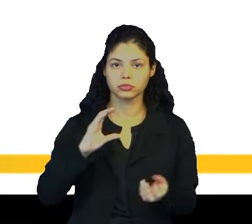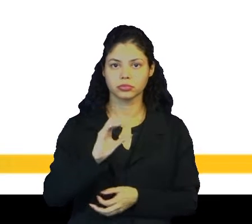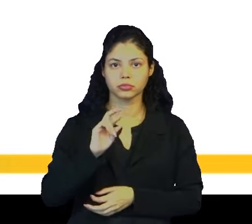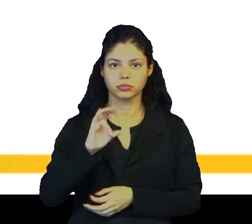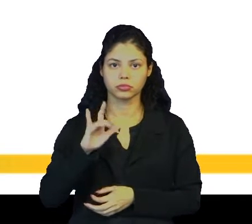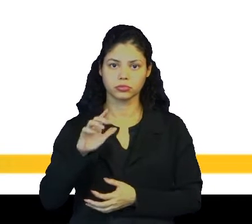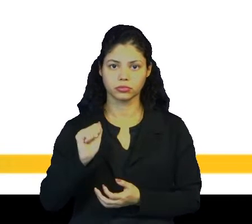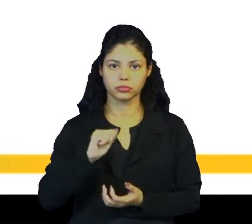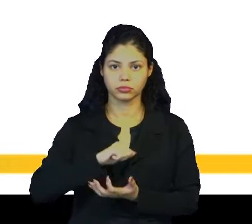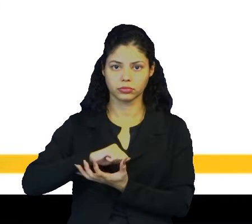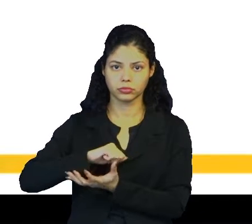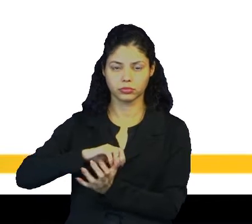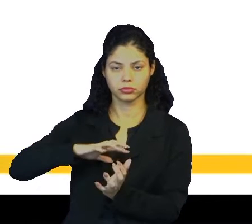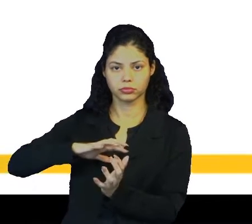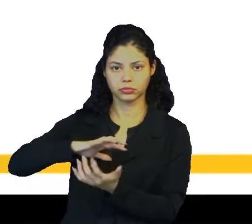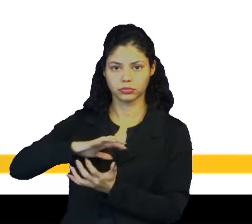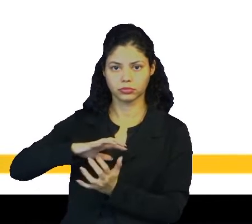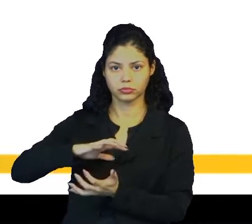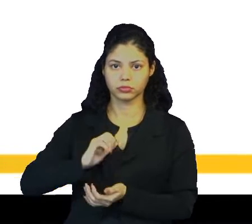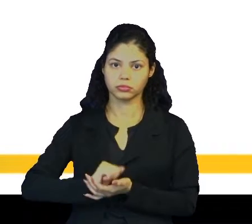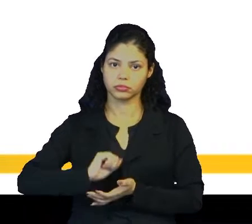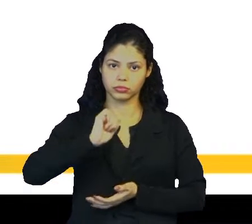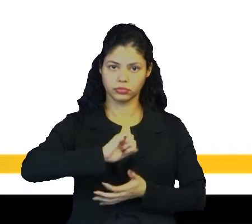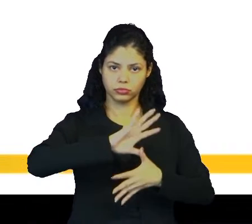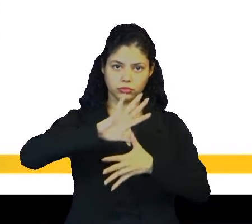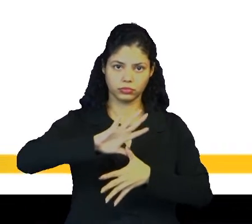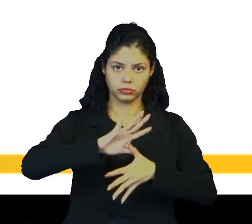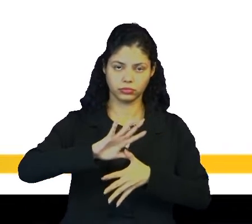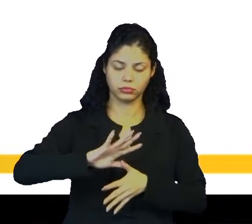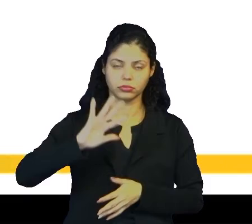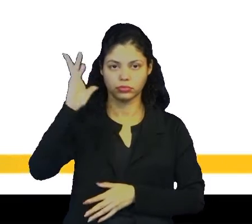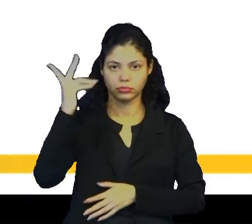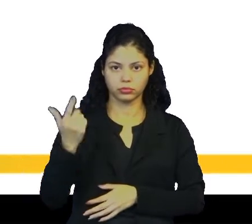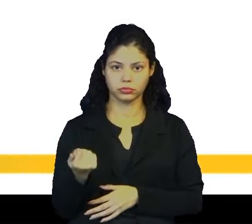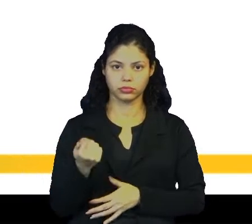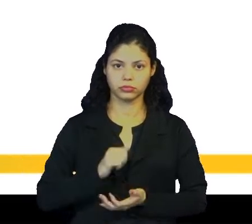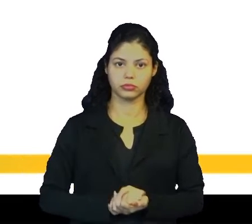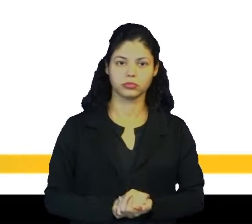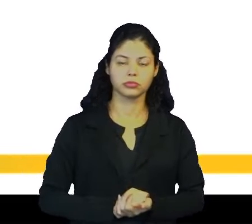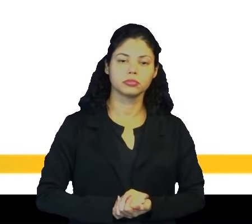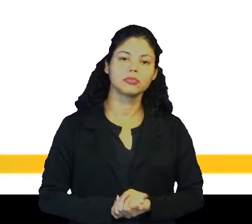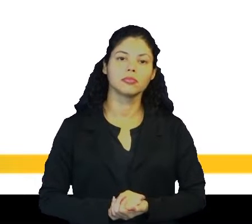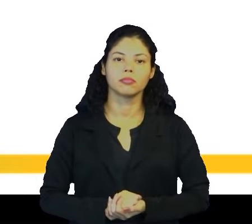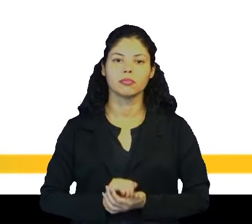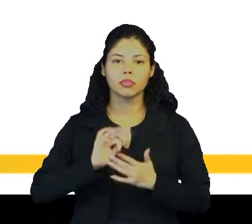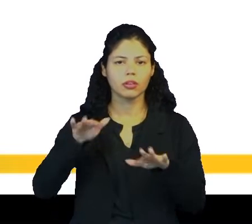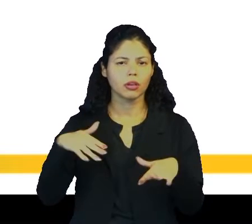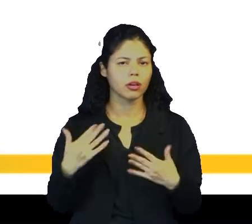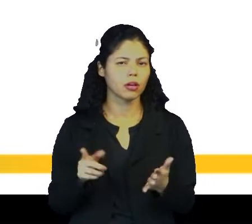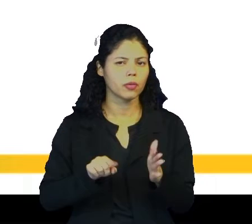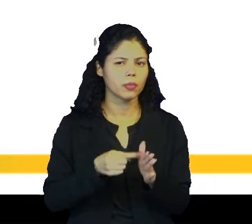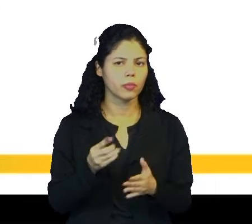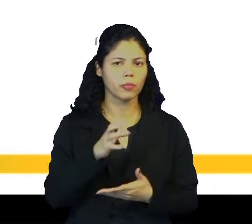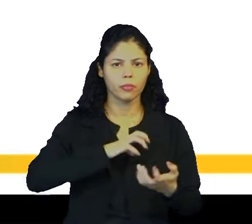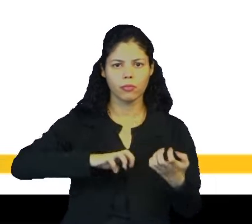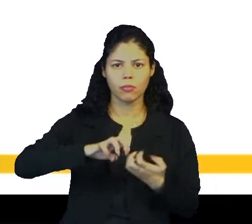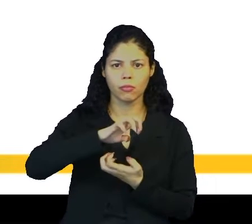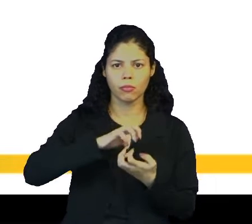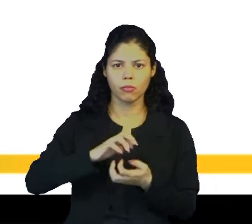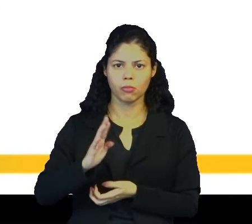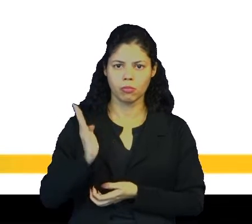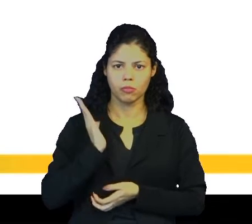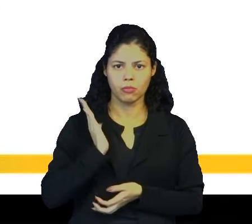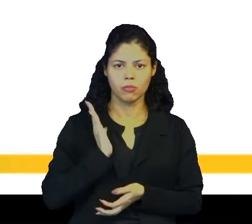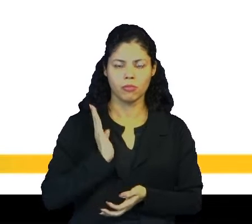ocidentais, América e África, refletindo até nos dias de hoje. Qual foi a primeira revolução burguesa